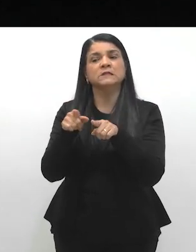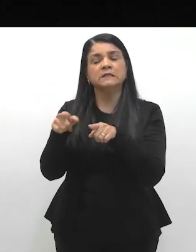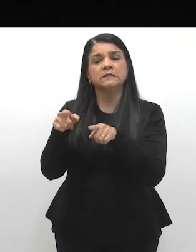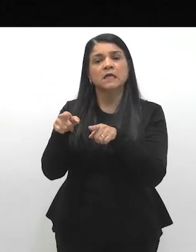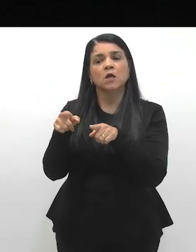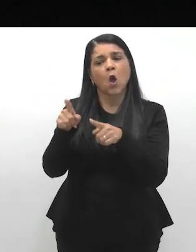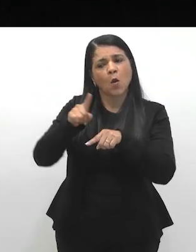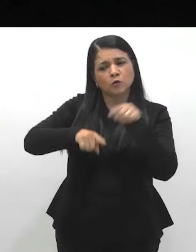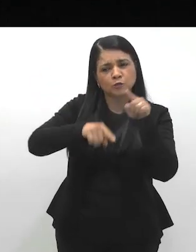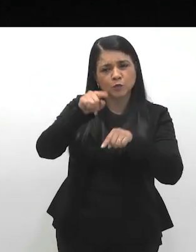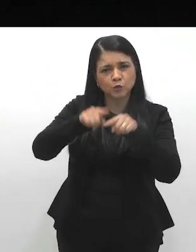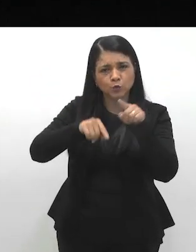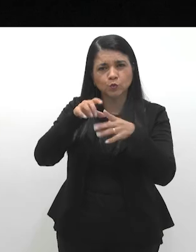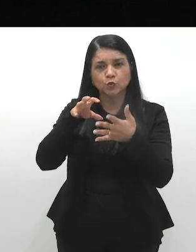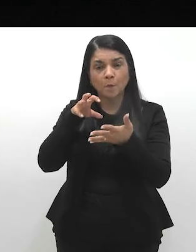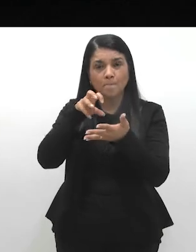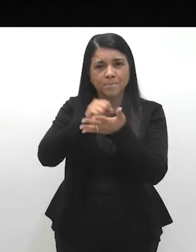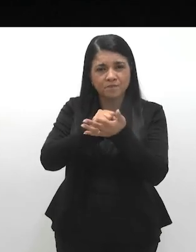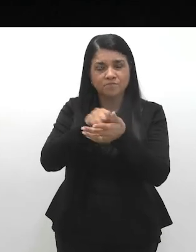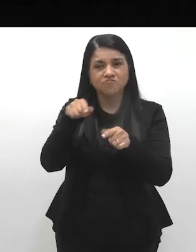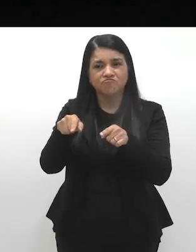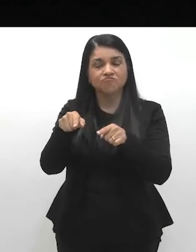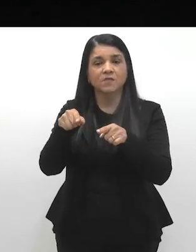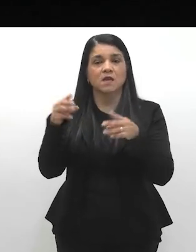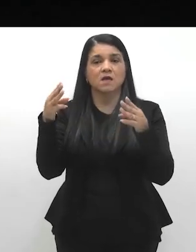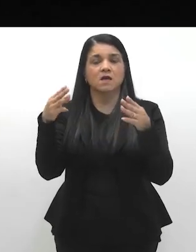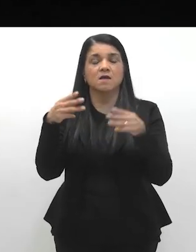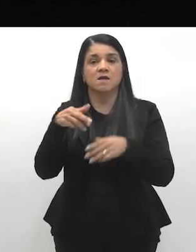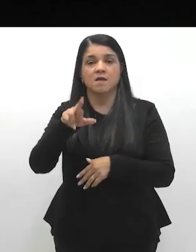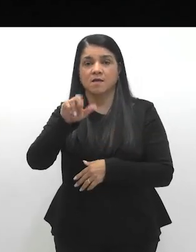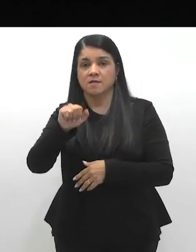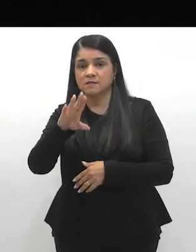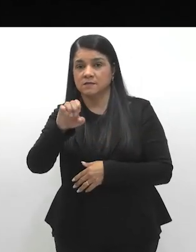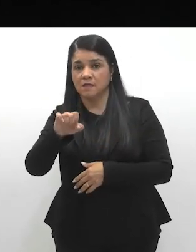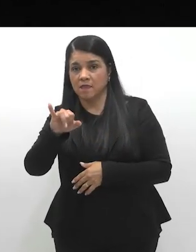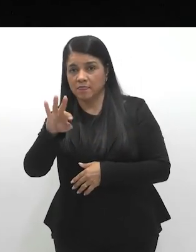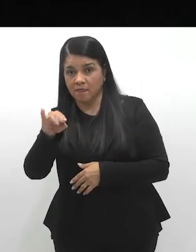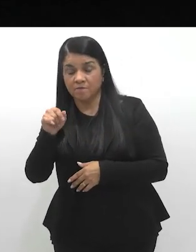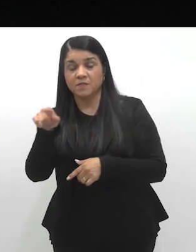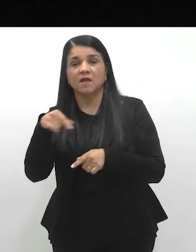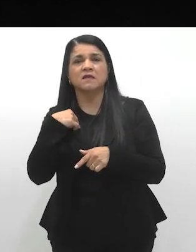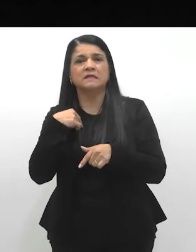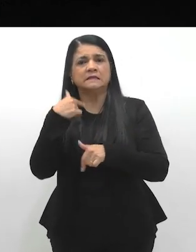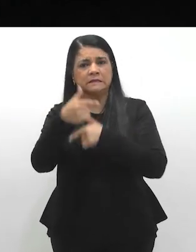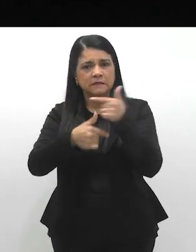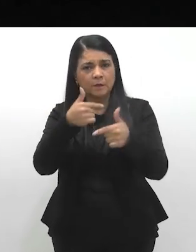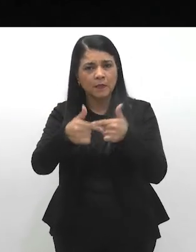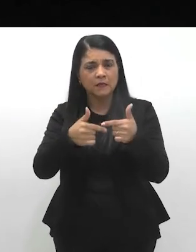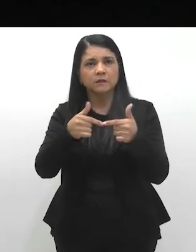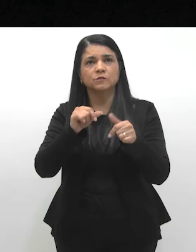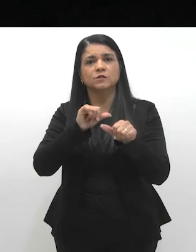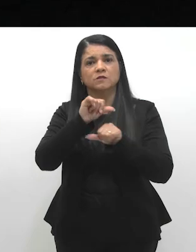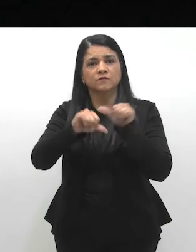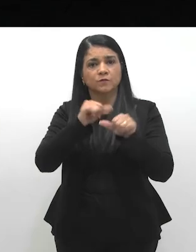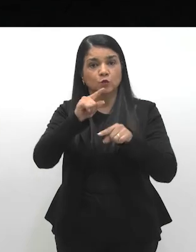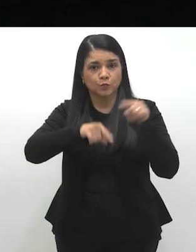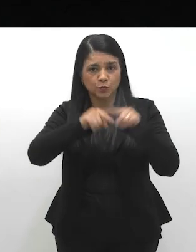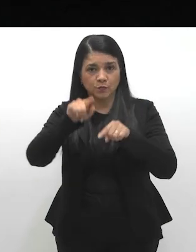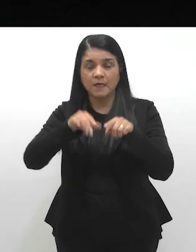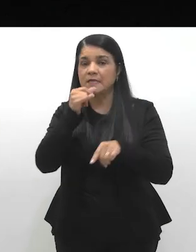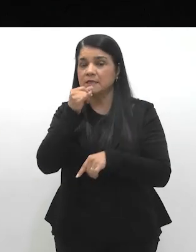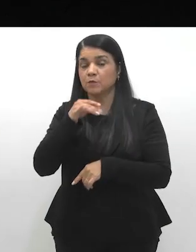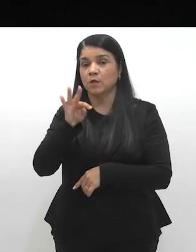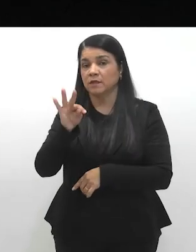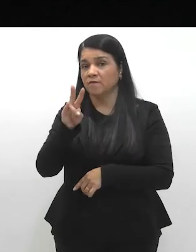pela Receita Federal, trabalhamos na transformação desses produtos, por exemplo,